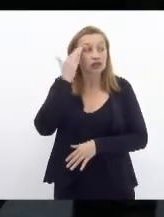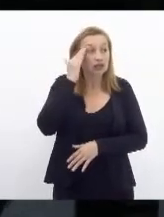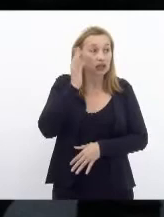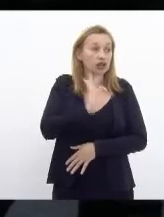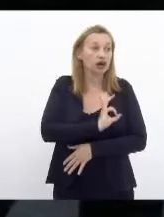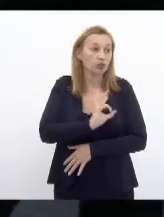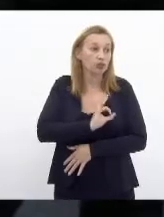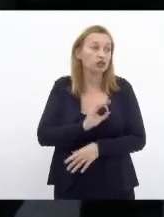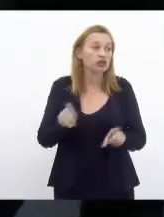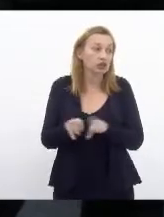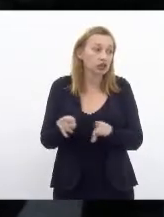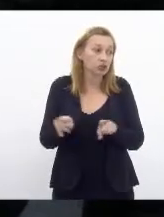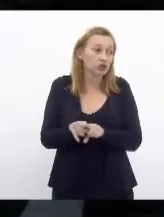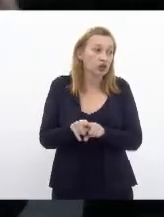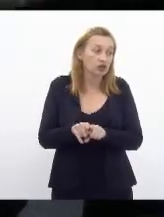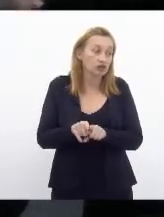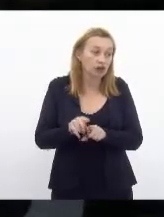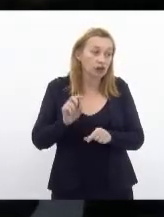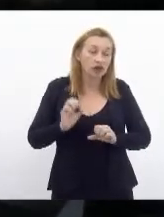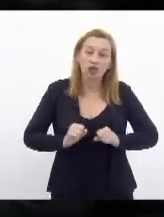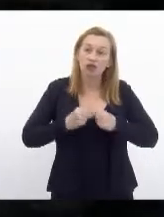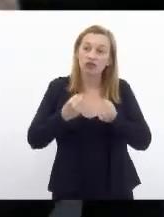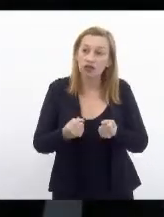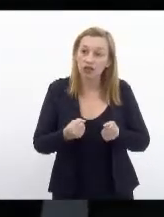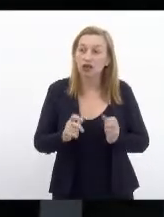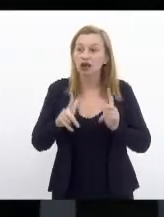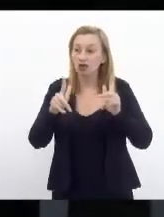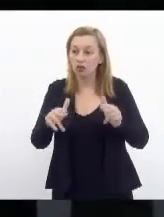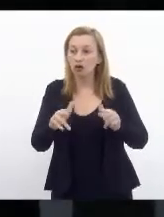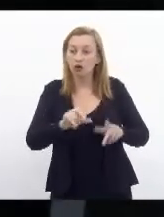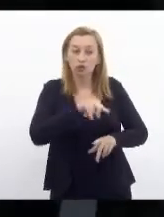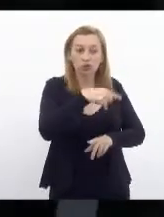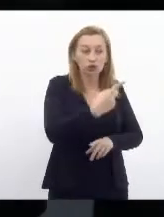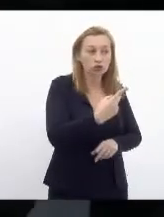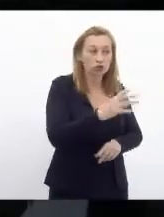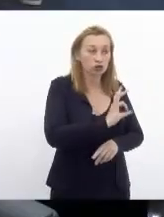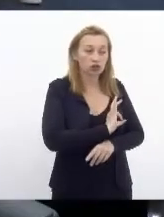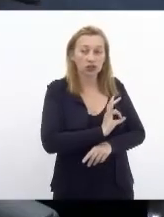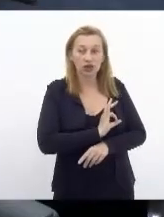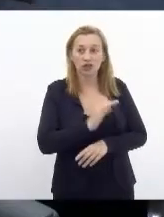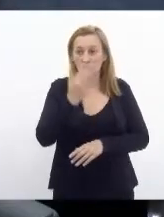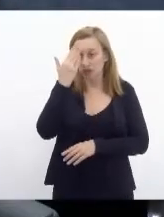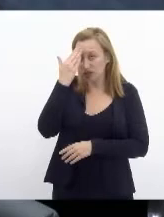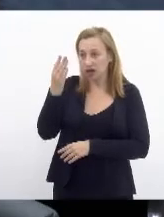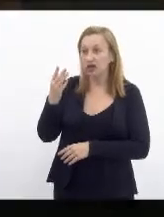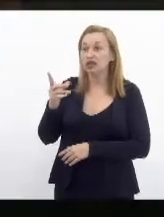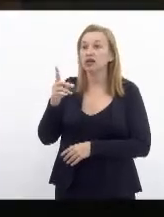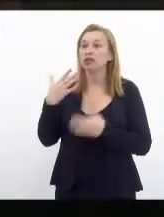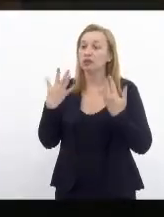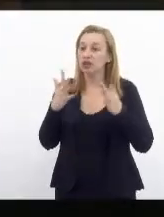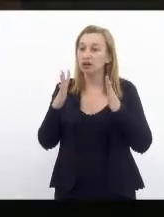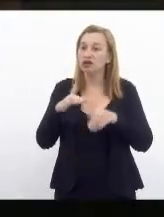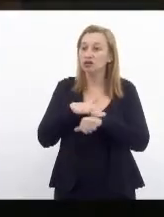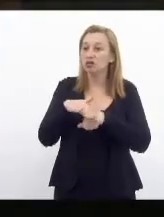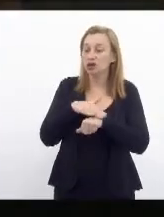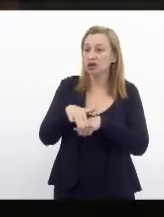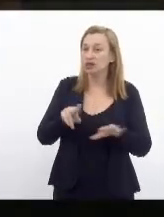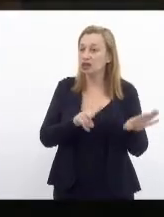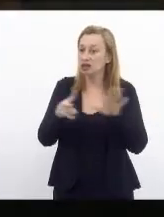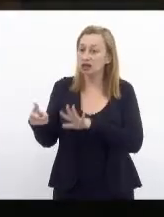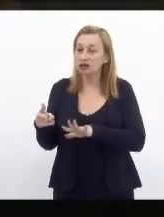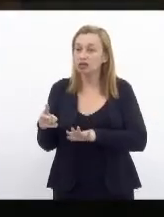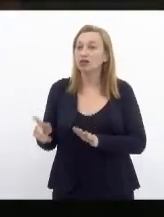polícia também vai defendê-lo da mesma forma que defende os oficiais. Obrigado, Dino. Quero parabenizar a Vossa Excelência. Nós estivemos conversando essa semana